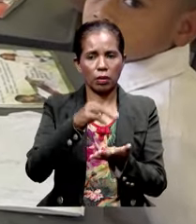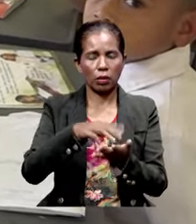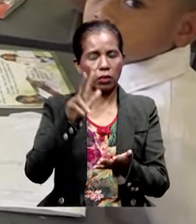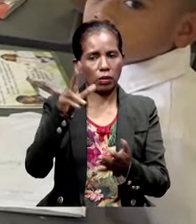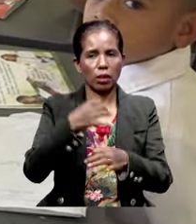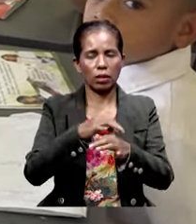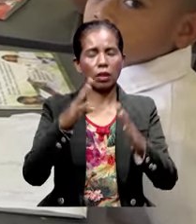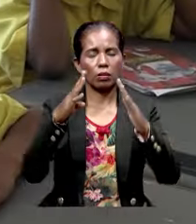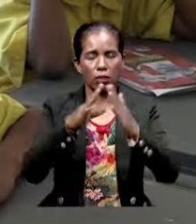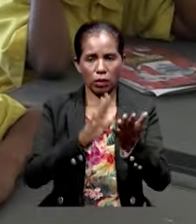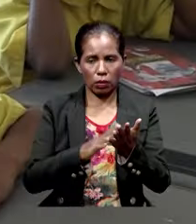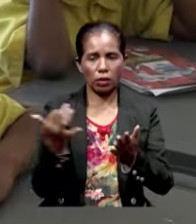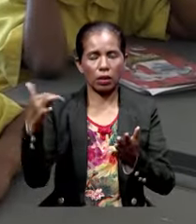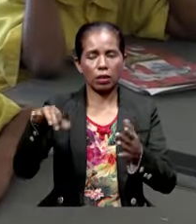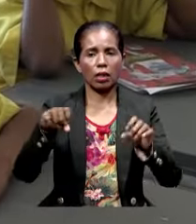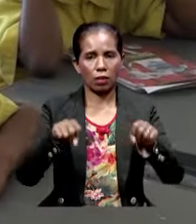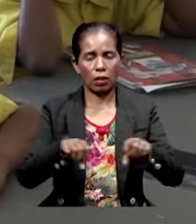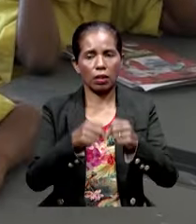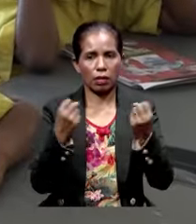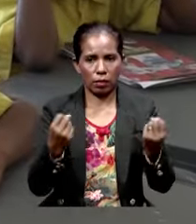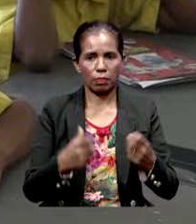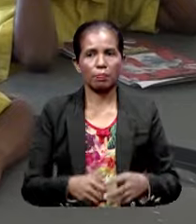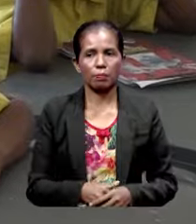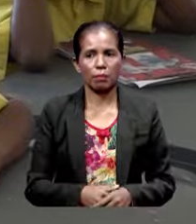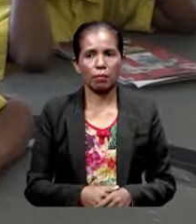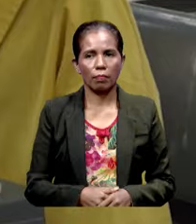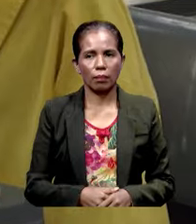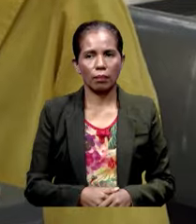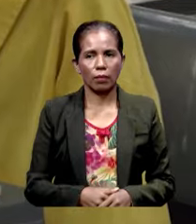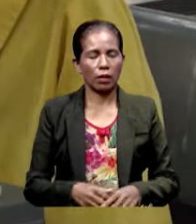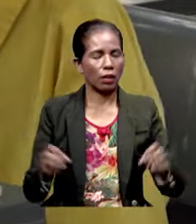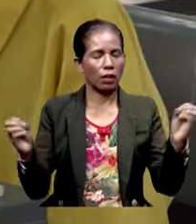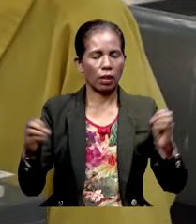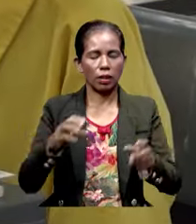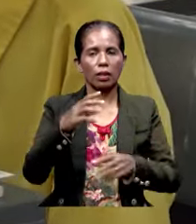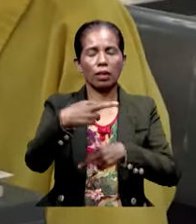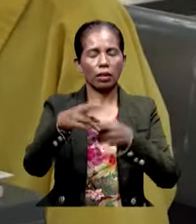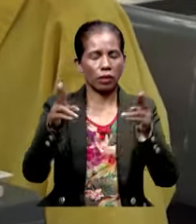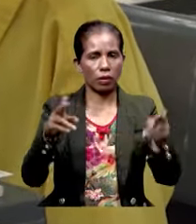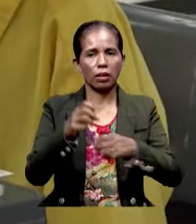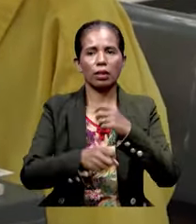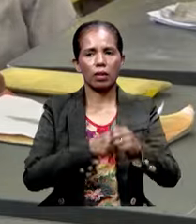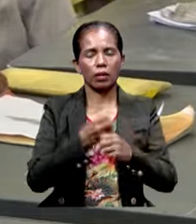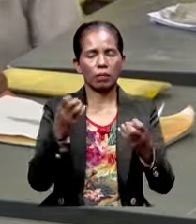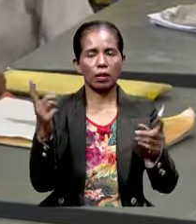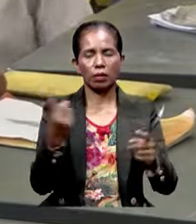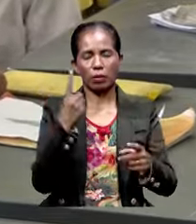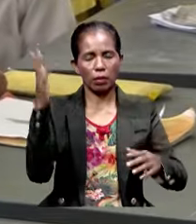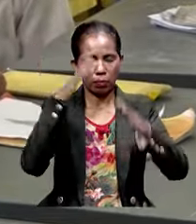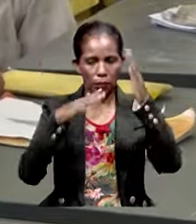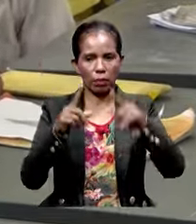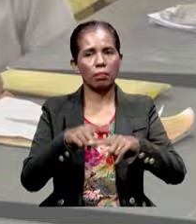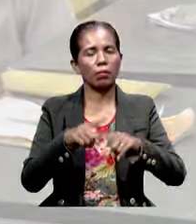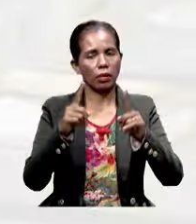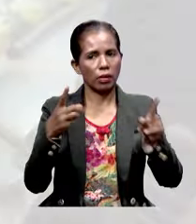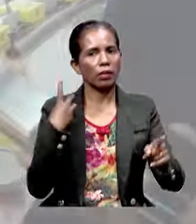Cira e a Território Nacional na Condição Ladia. Menos sala de aula, tinha baraconas, se na fato sai problema, mais